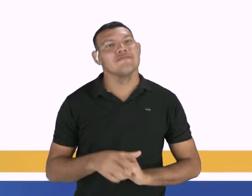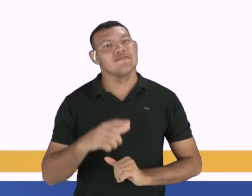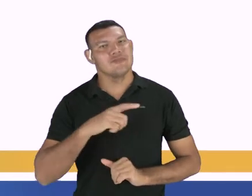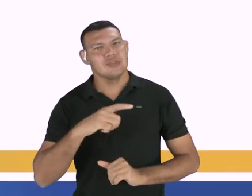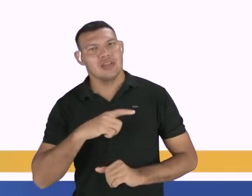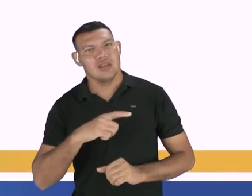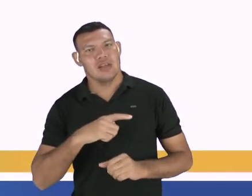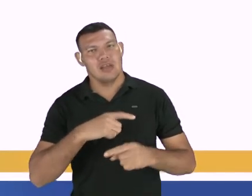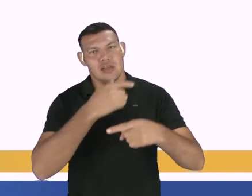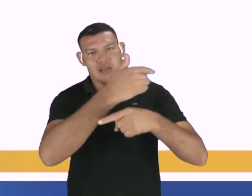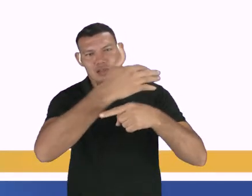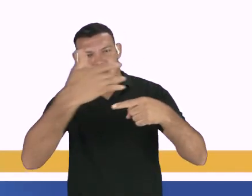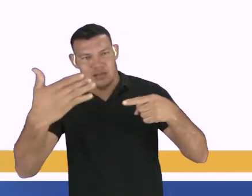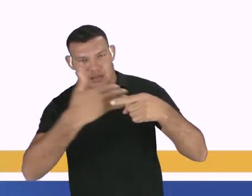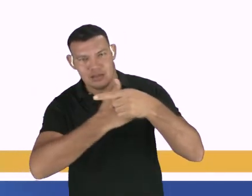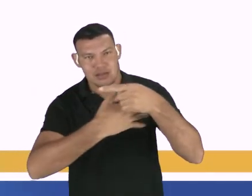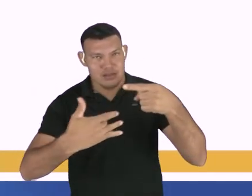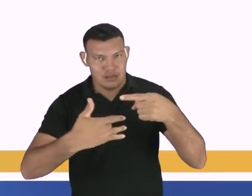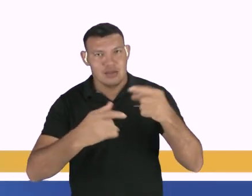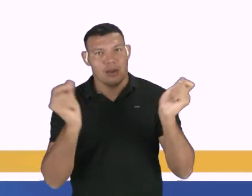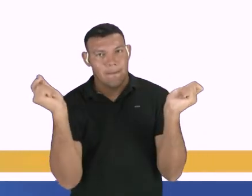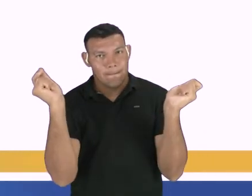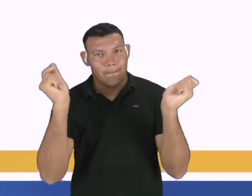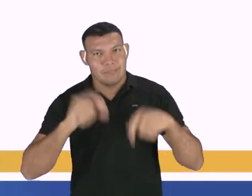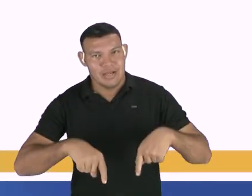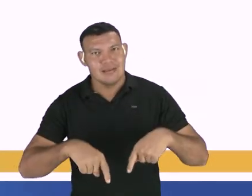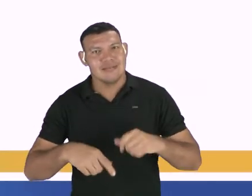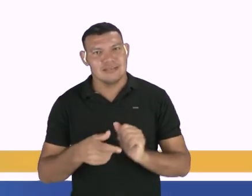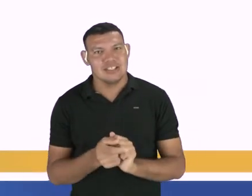uma fração, eu posso dividir em